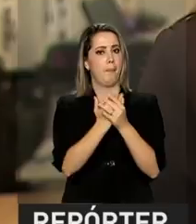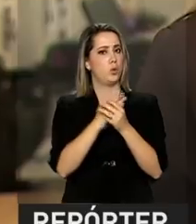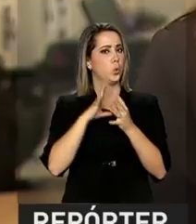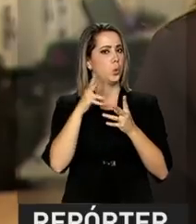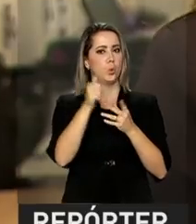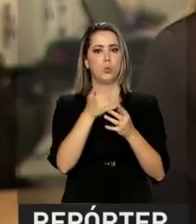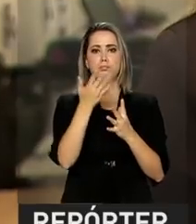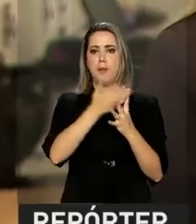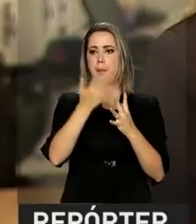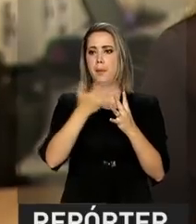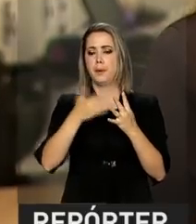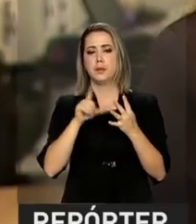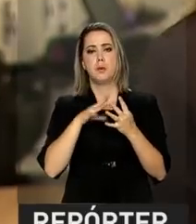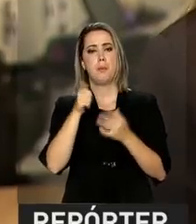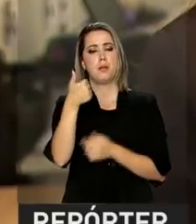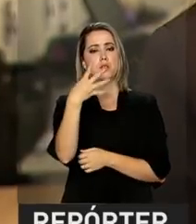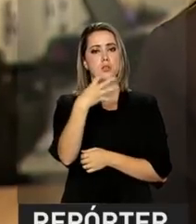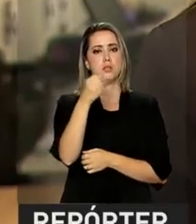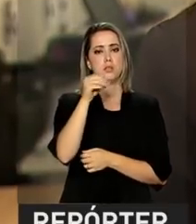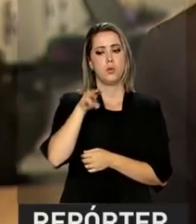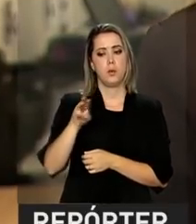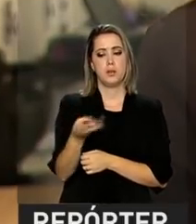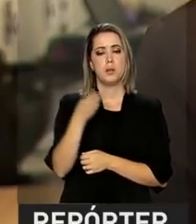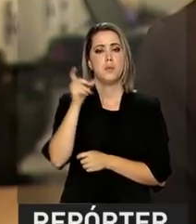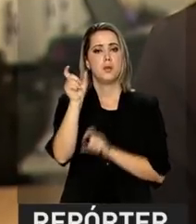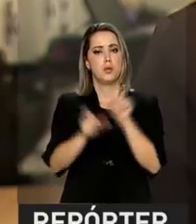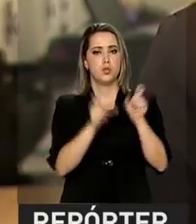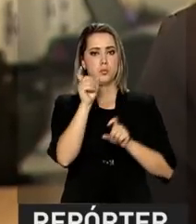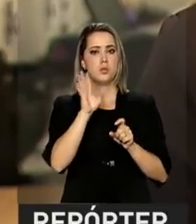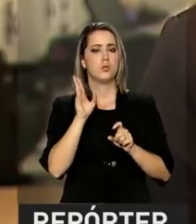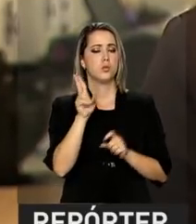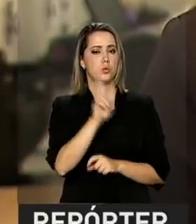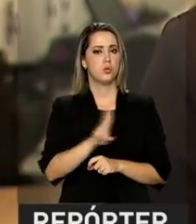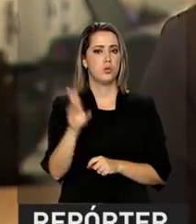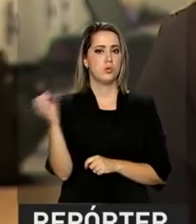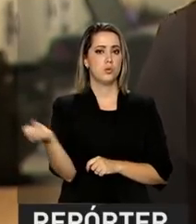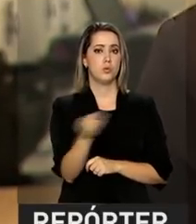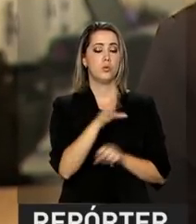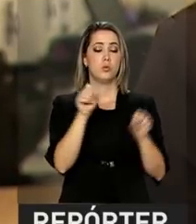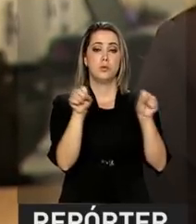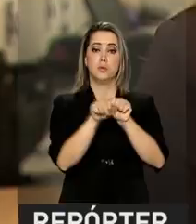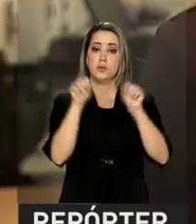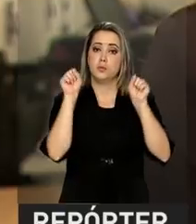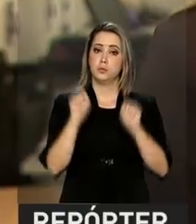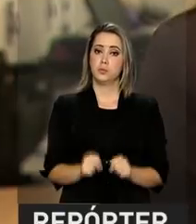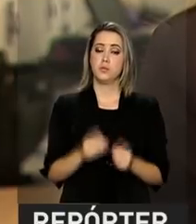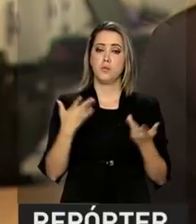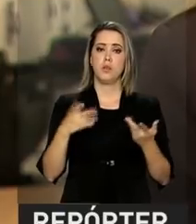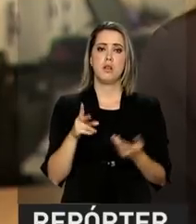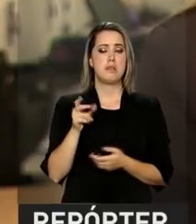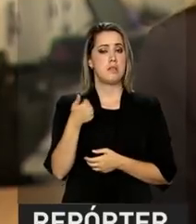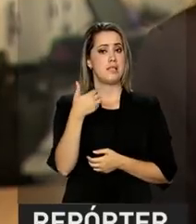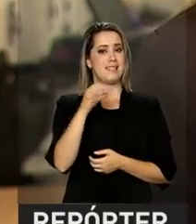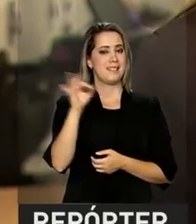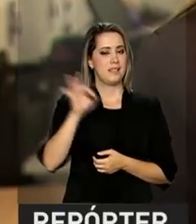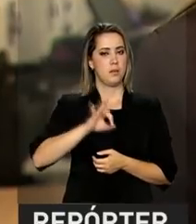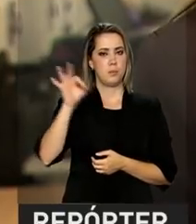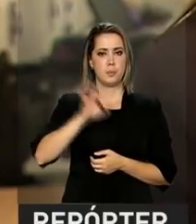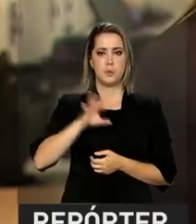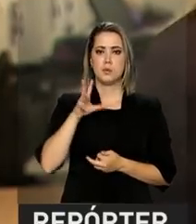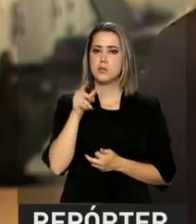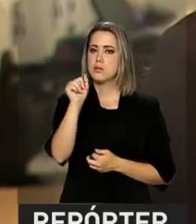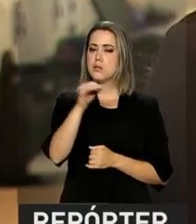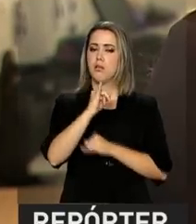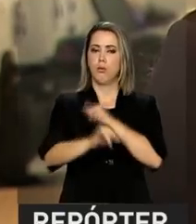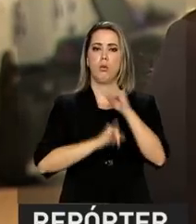isso, mais de 140 milhões de pessoas já usam o novo sistema. A transmissão 100% digital dos